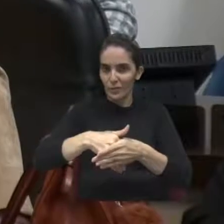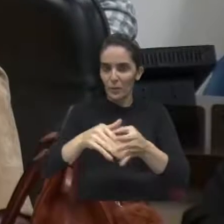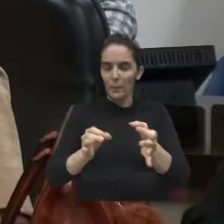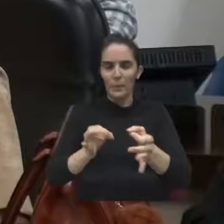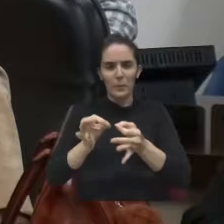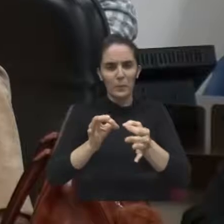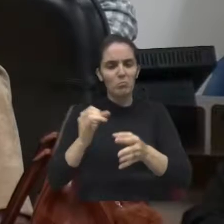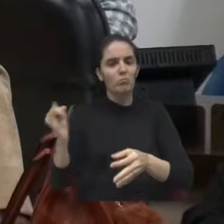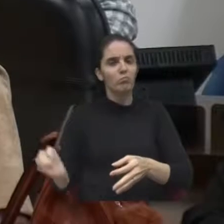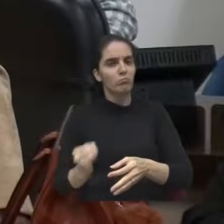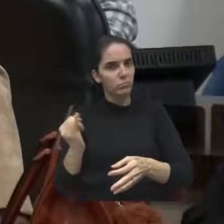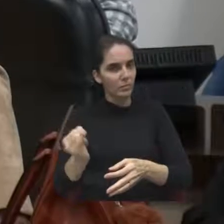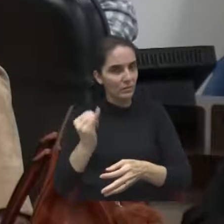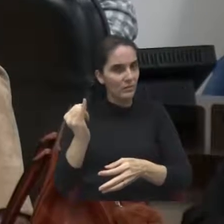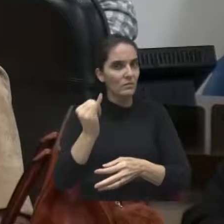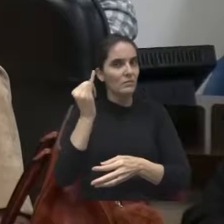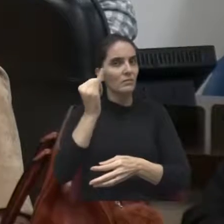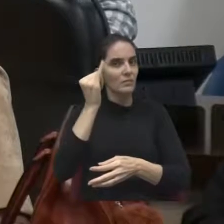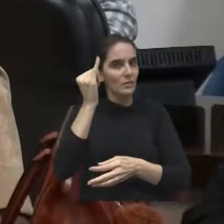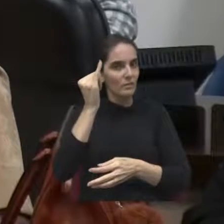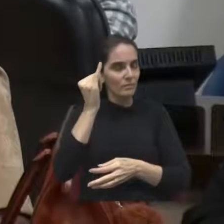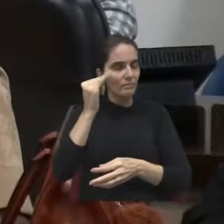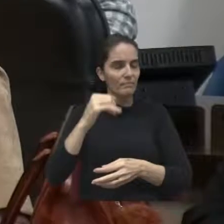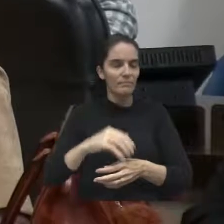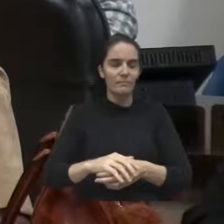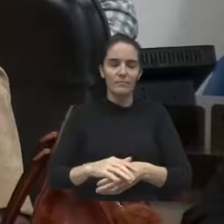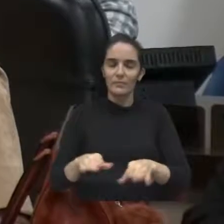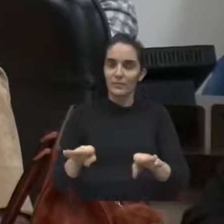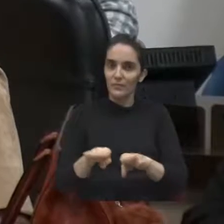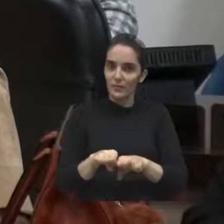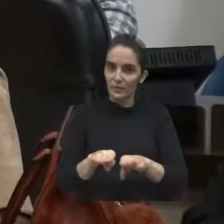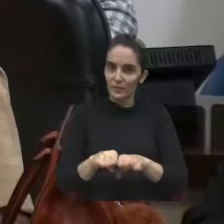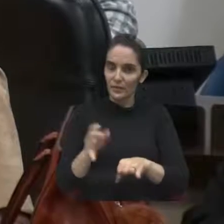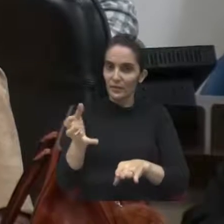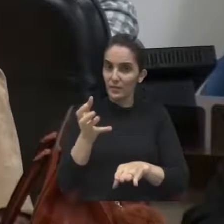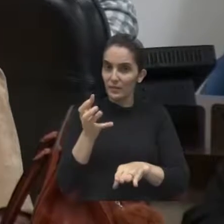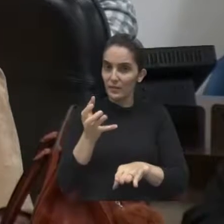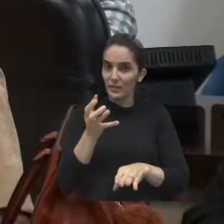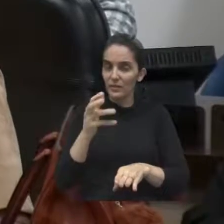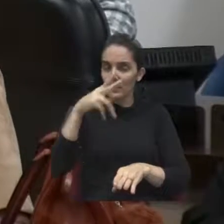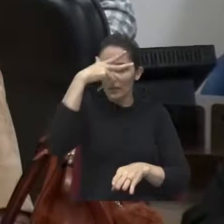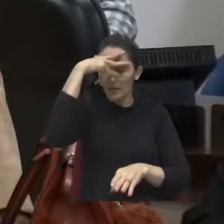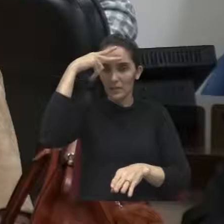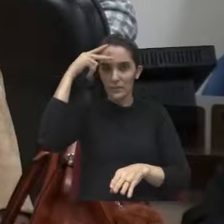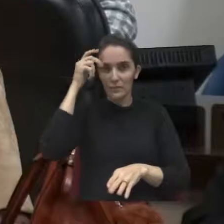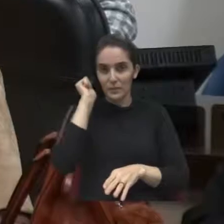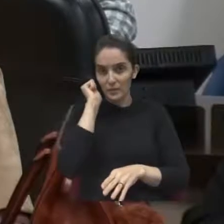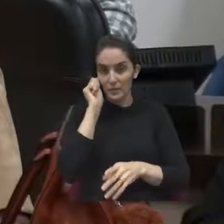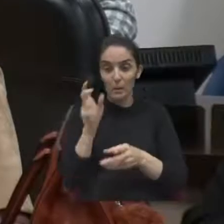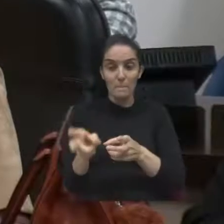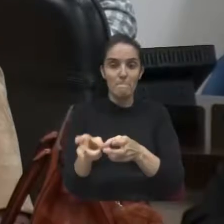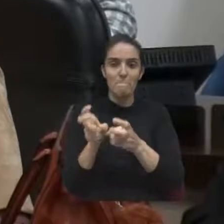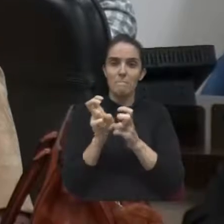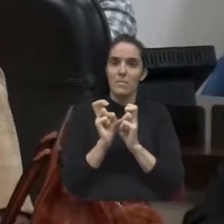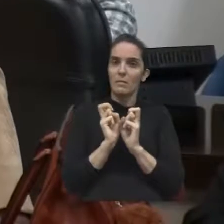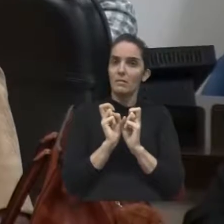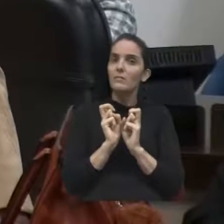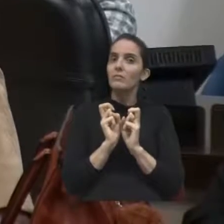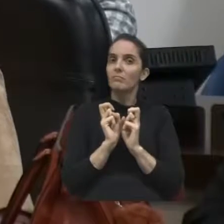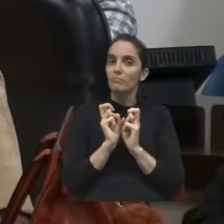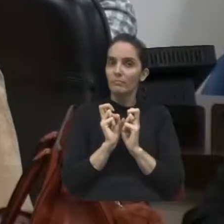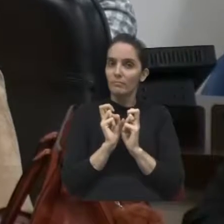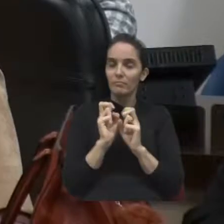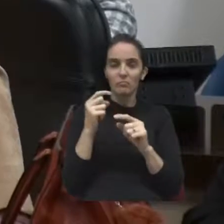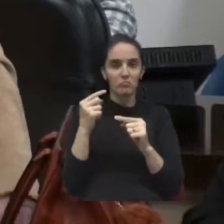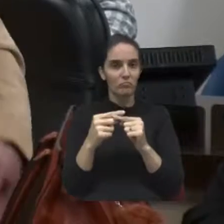importância, mas nós gostaríamos que também o Poder Executivo tivesse esse olhar, porque não adianta muito